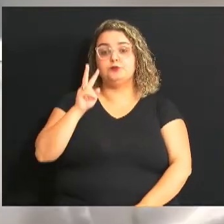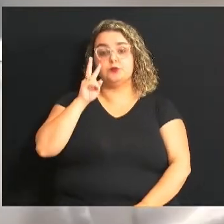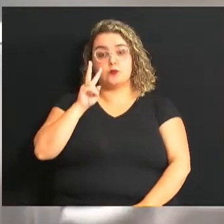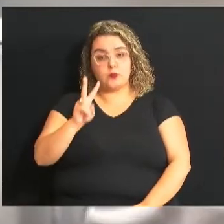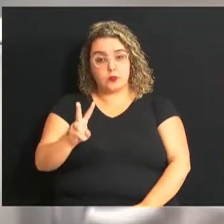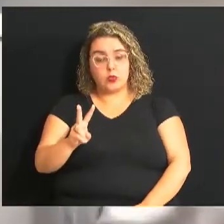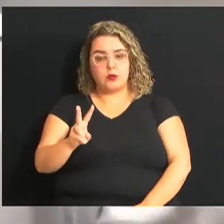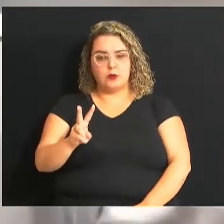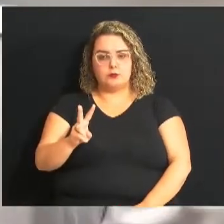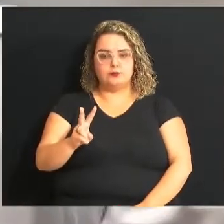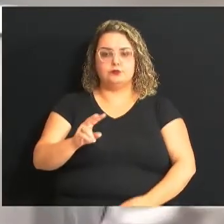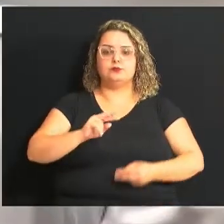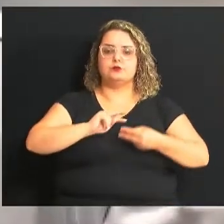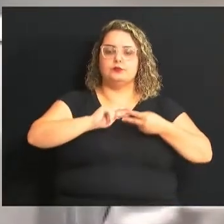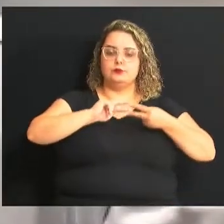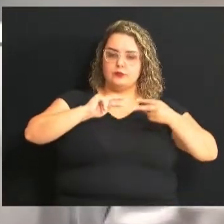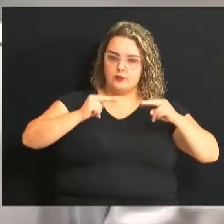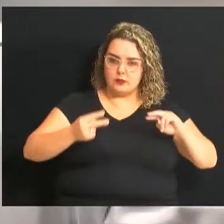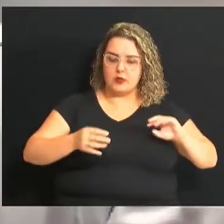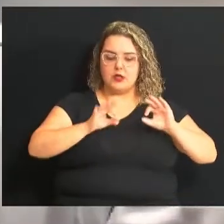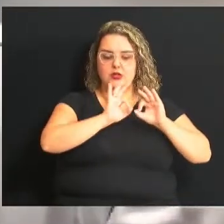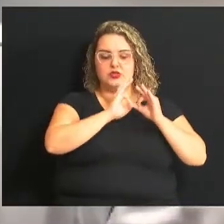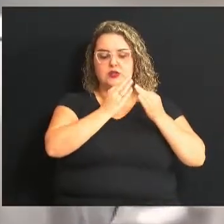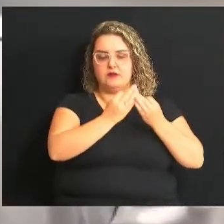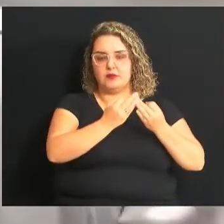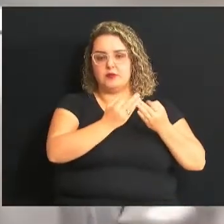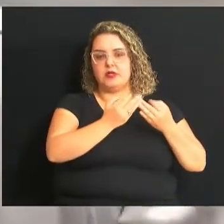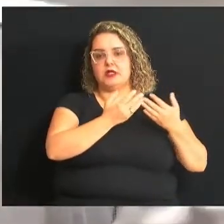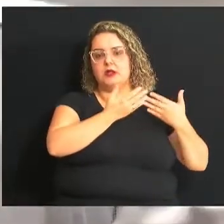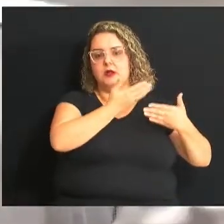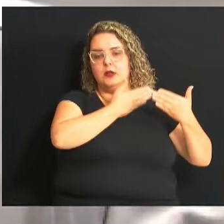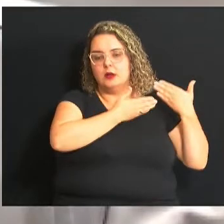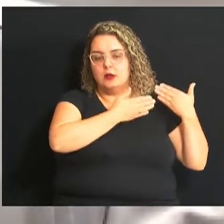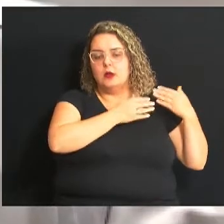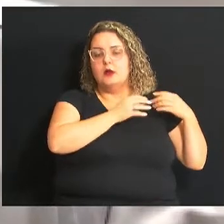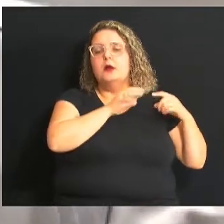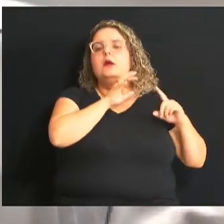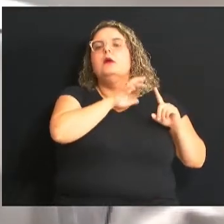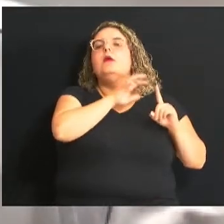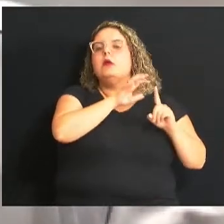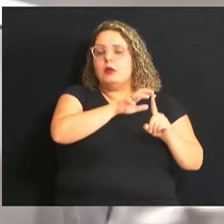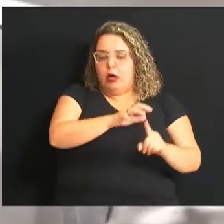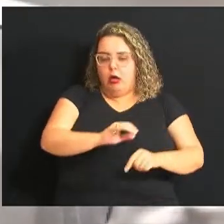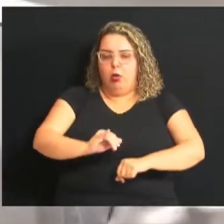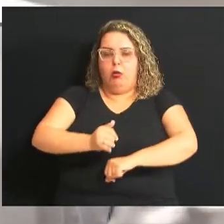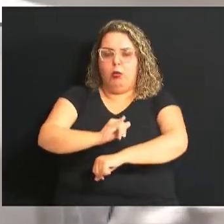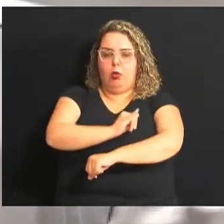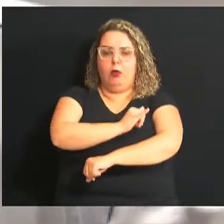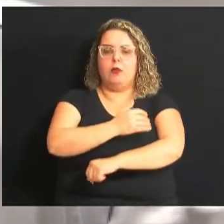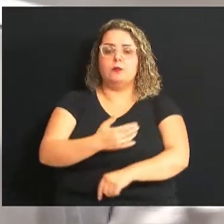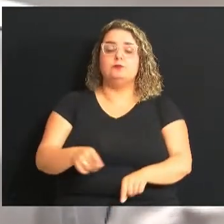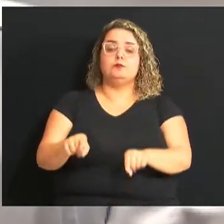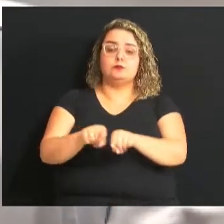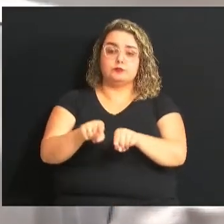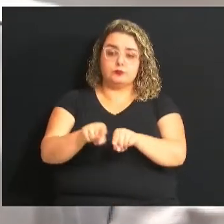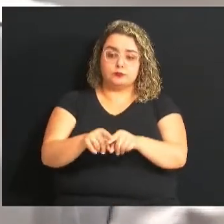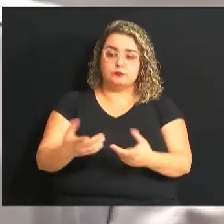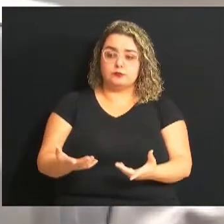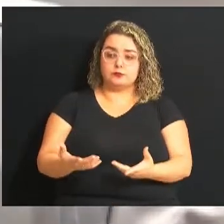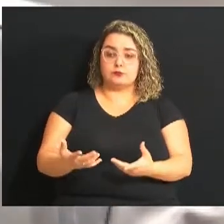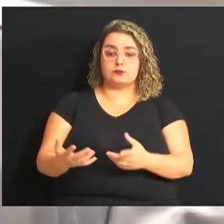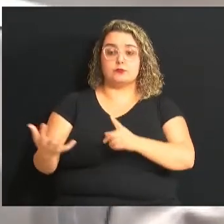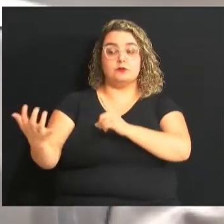componente hereditário importante no desencadear da obesidade. Existe também o fator